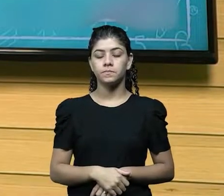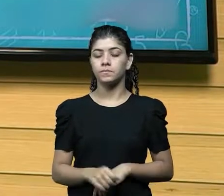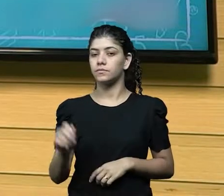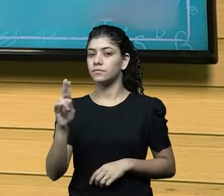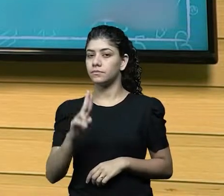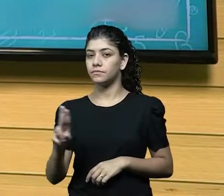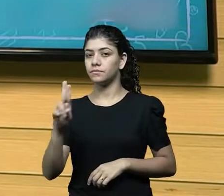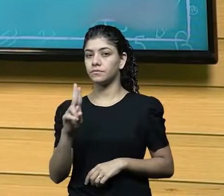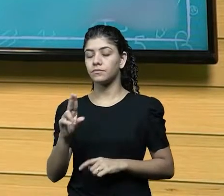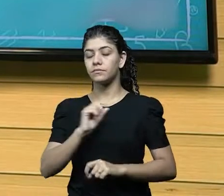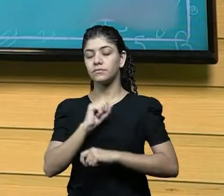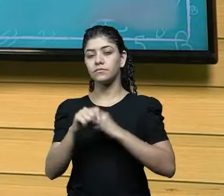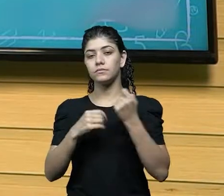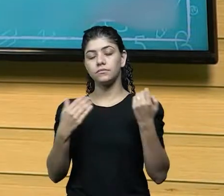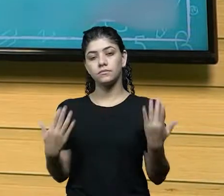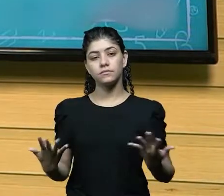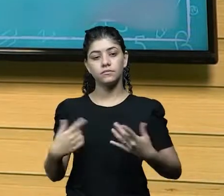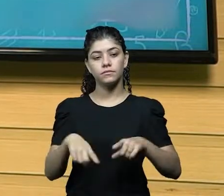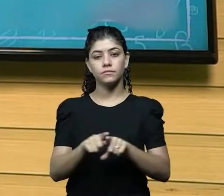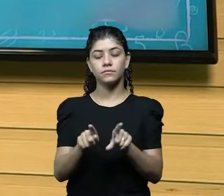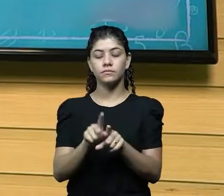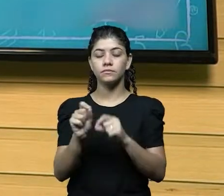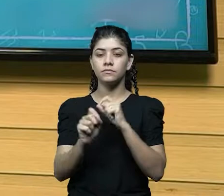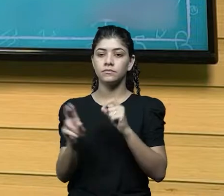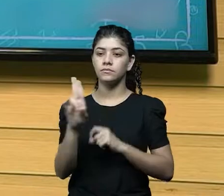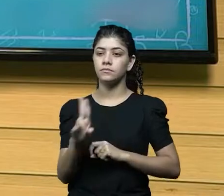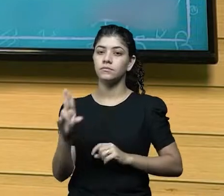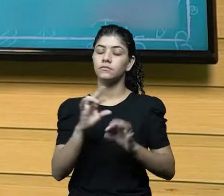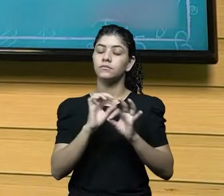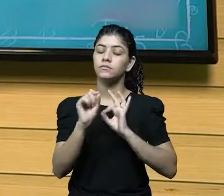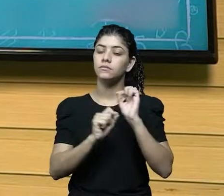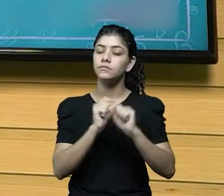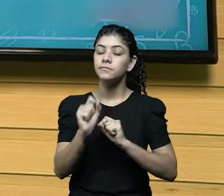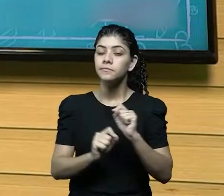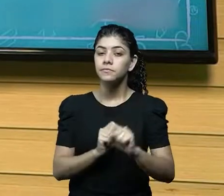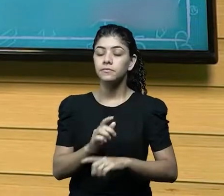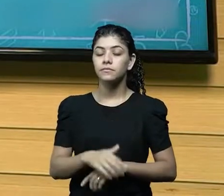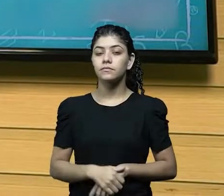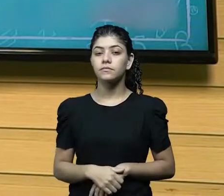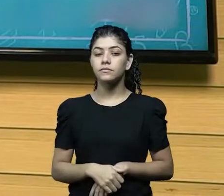usada, definir o que vai ser medido, que é o mensurável,